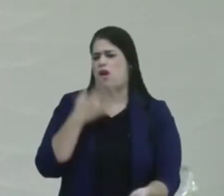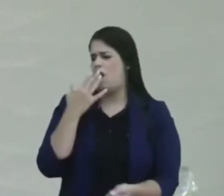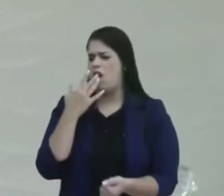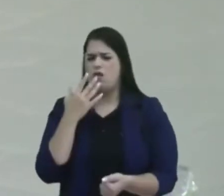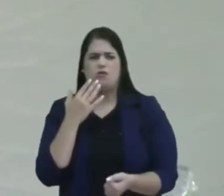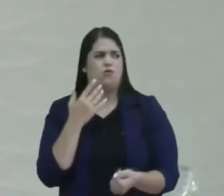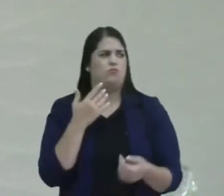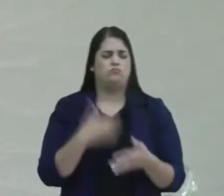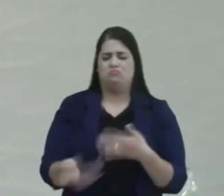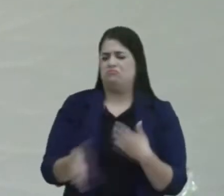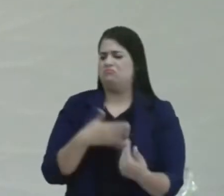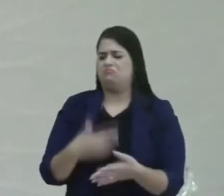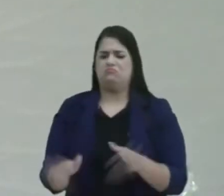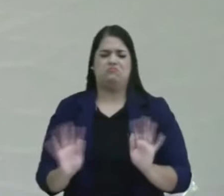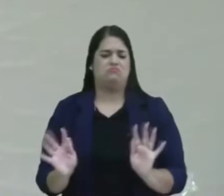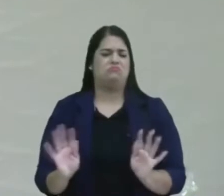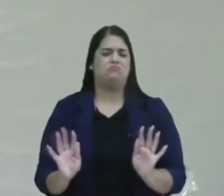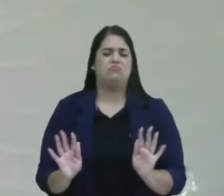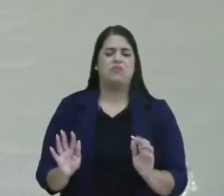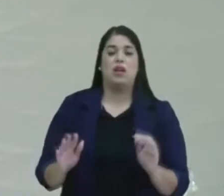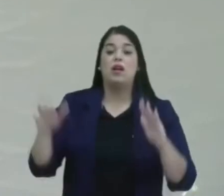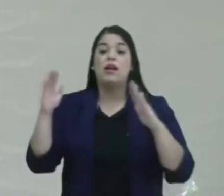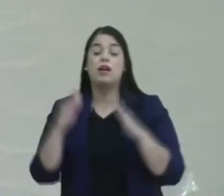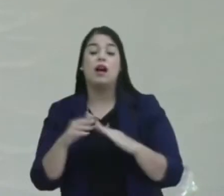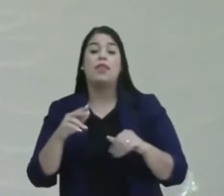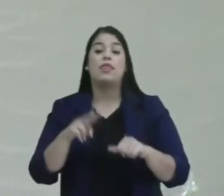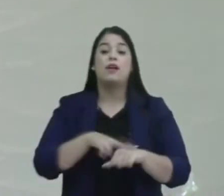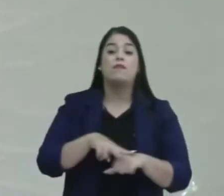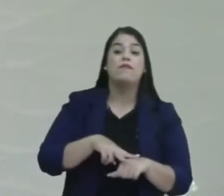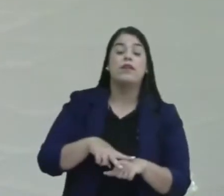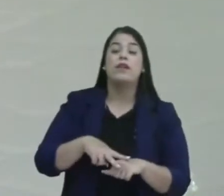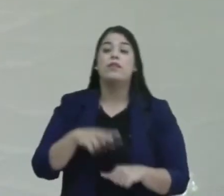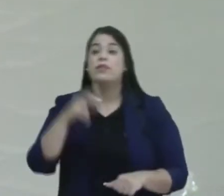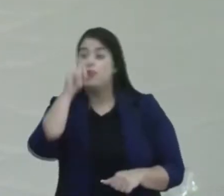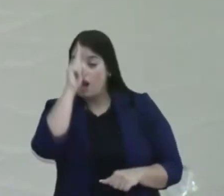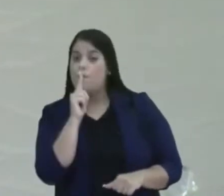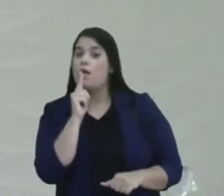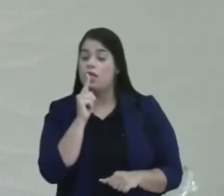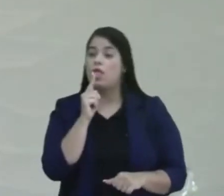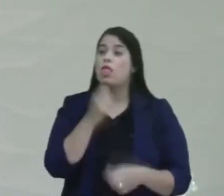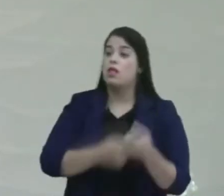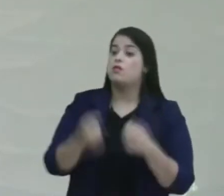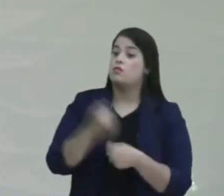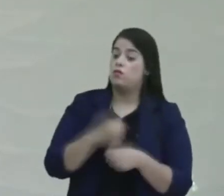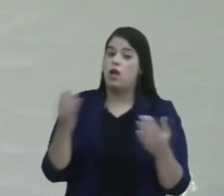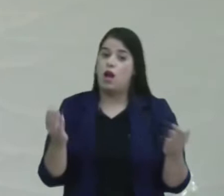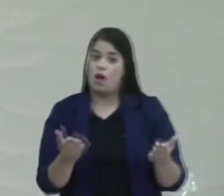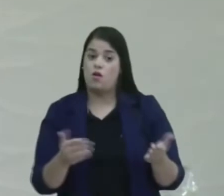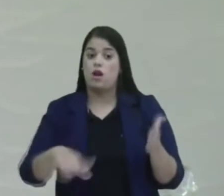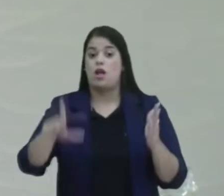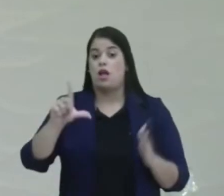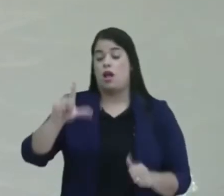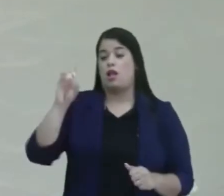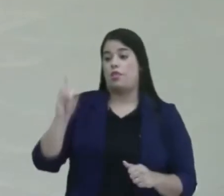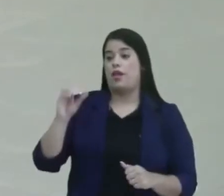quer, mas a Casa Verde e Amarela, só esse ano, né, já foi inclusive colocado na LDO, vai ter